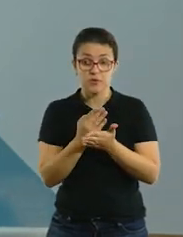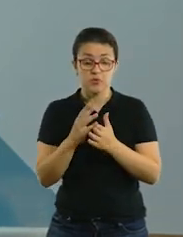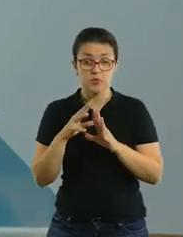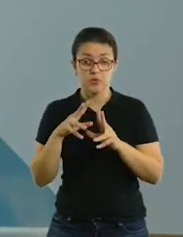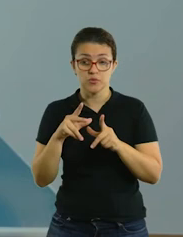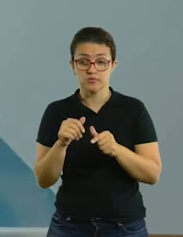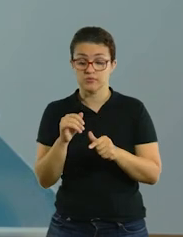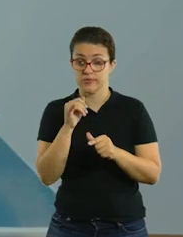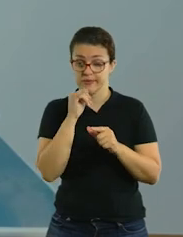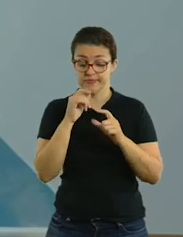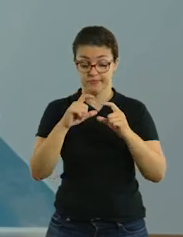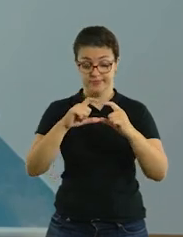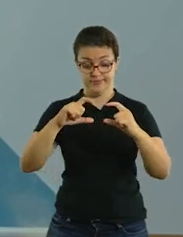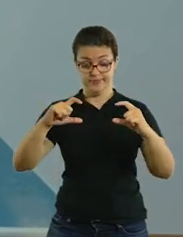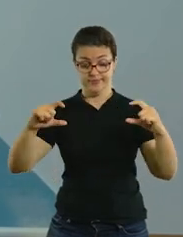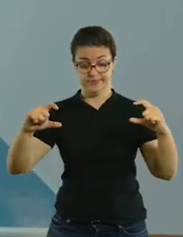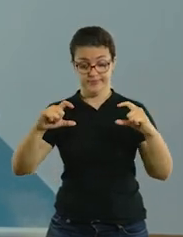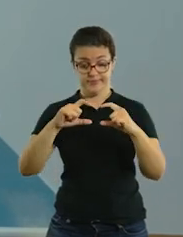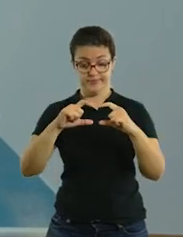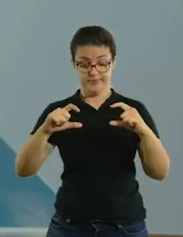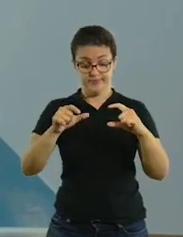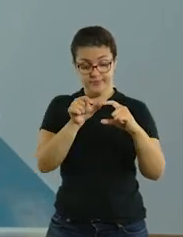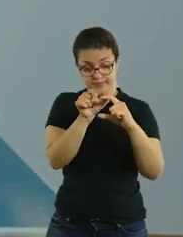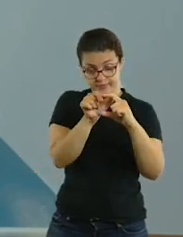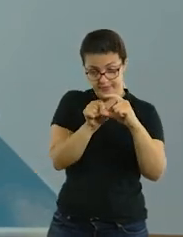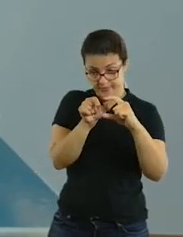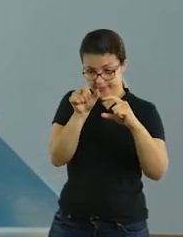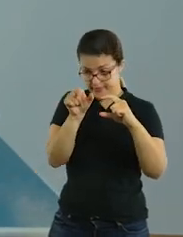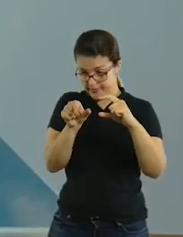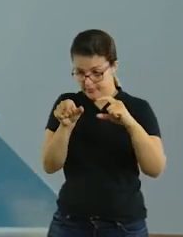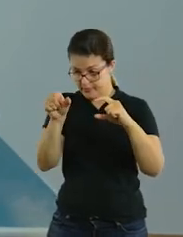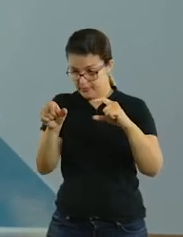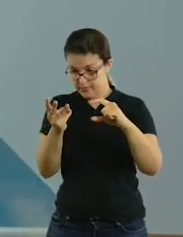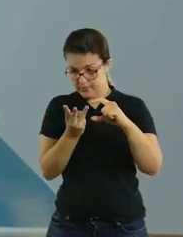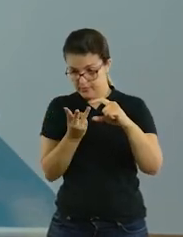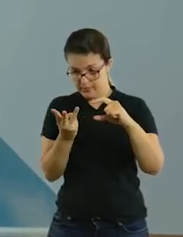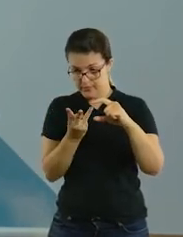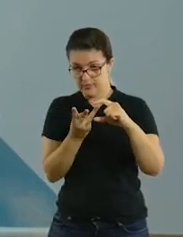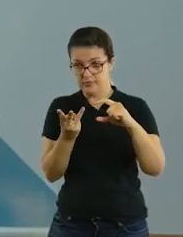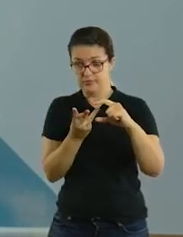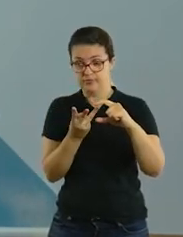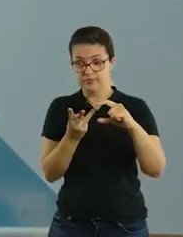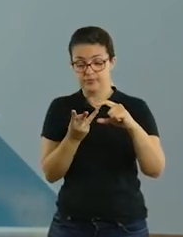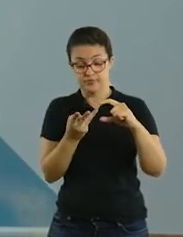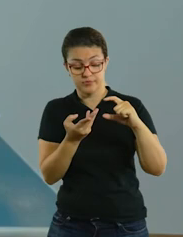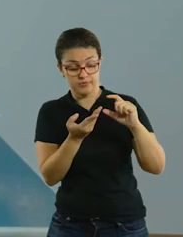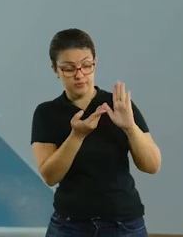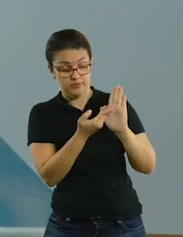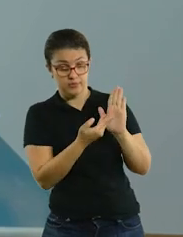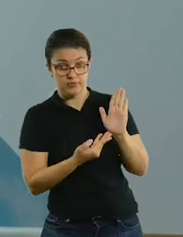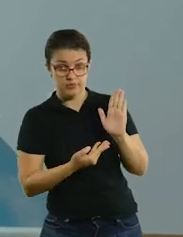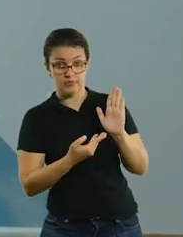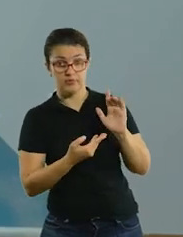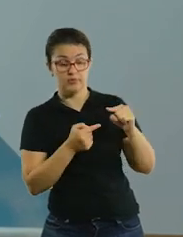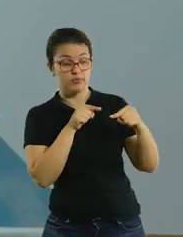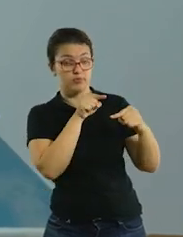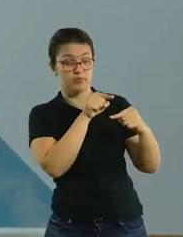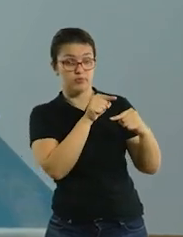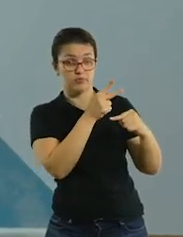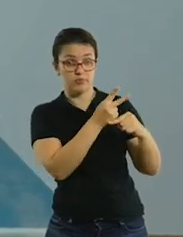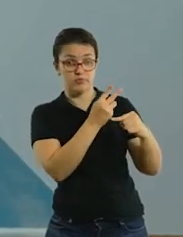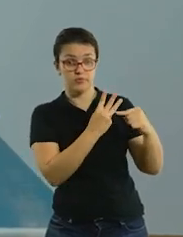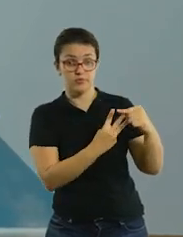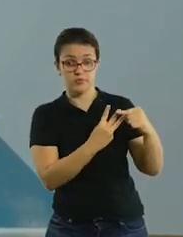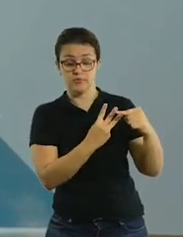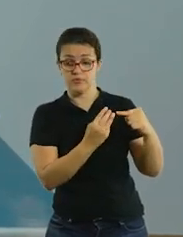aqui uma tirinha, dividido em 3 partes iguais. E o numerador, ele